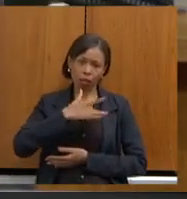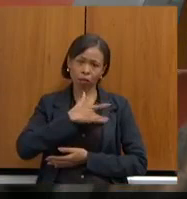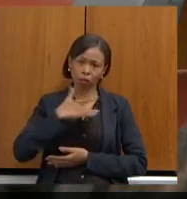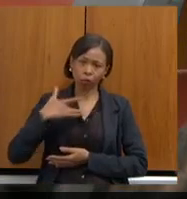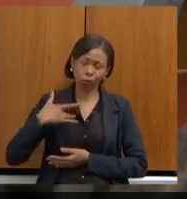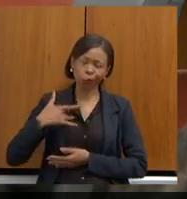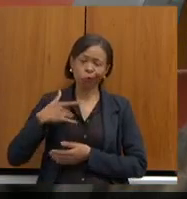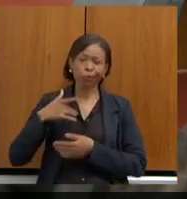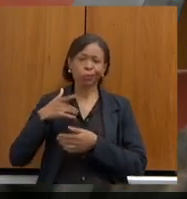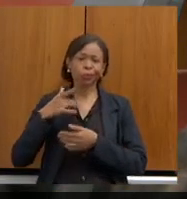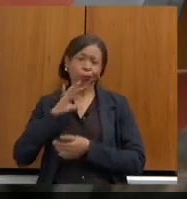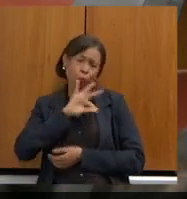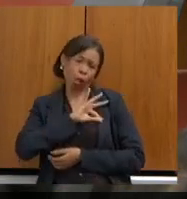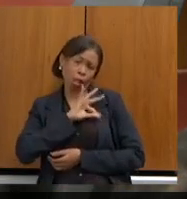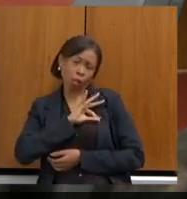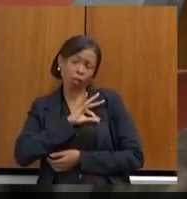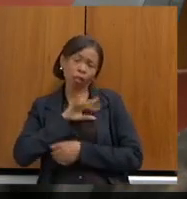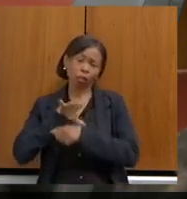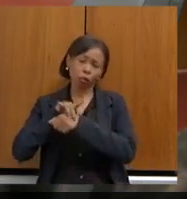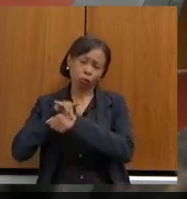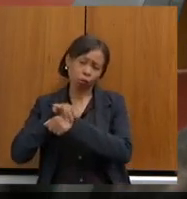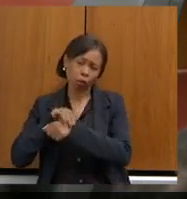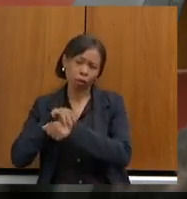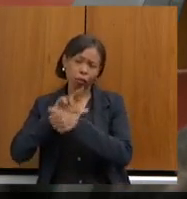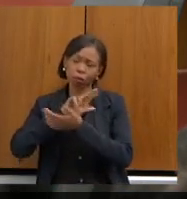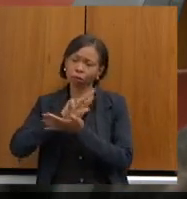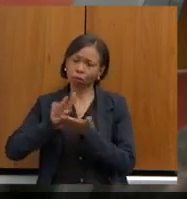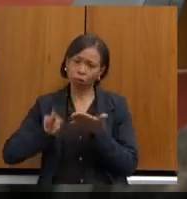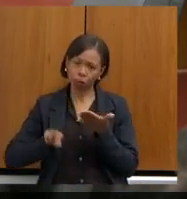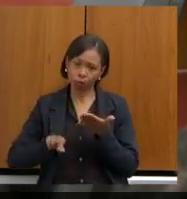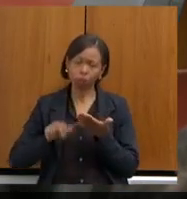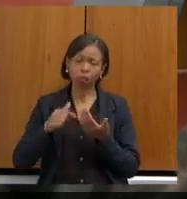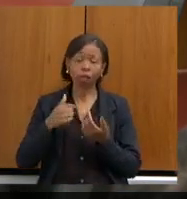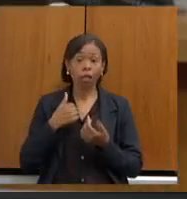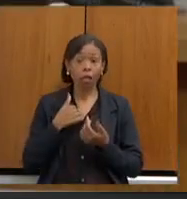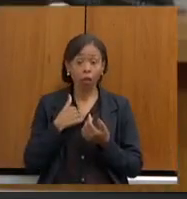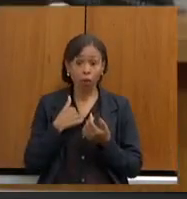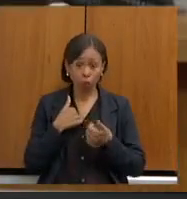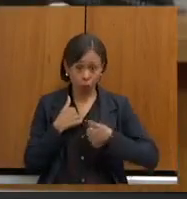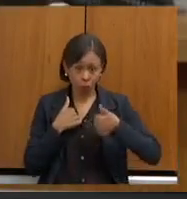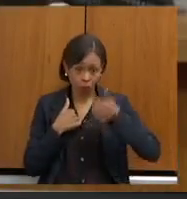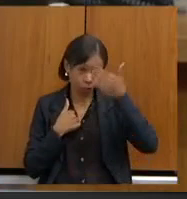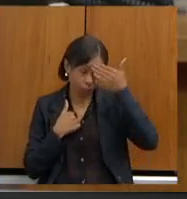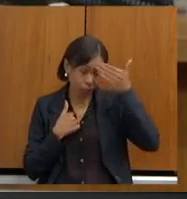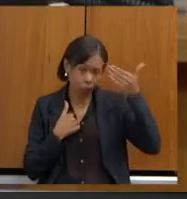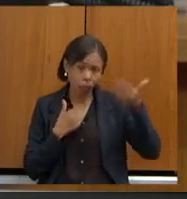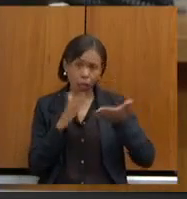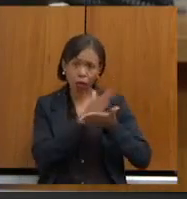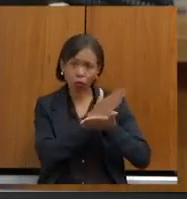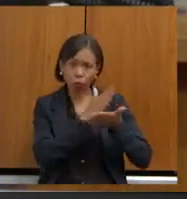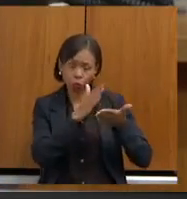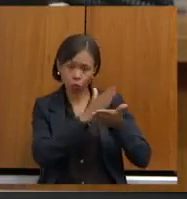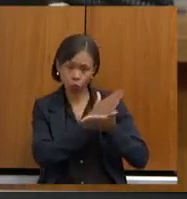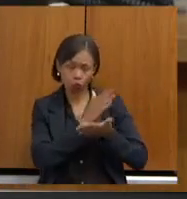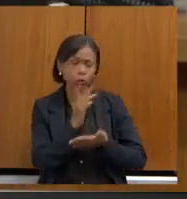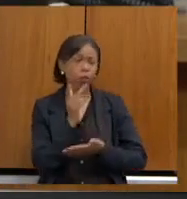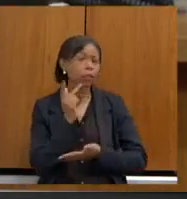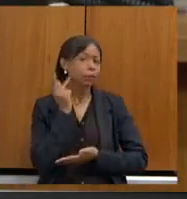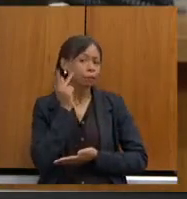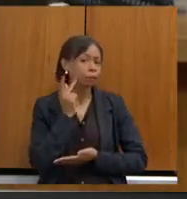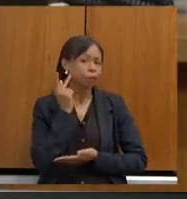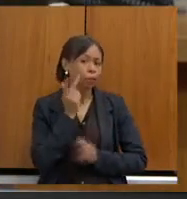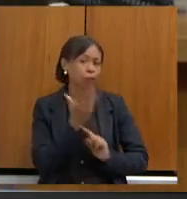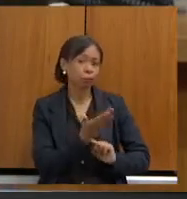nossos colegas aos profissionais eu quero publicamente aqui também agradecer alguns parlamentares que têm nos ajudado